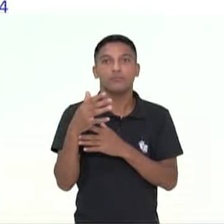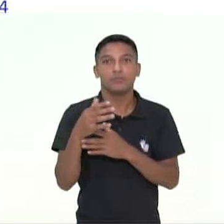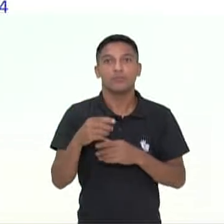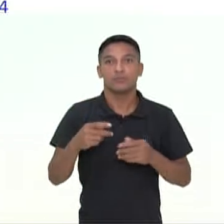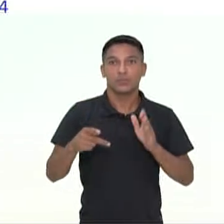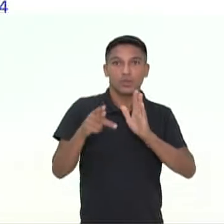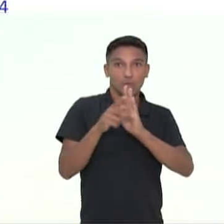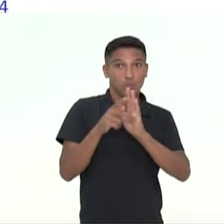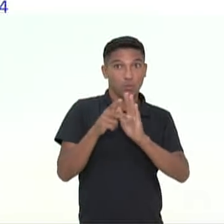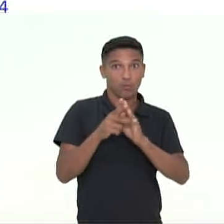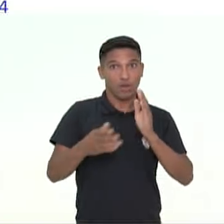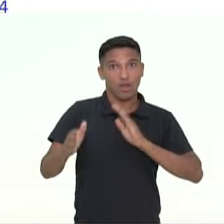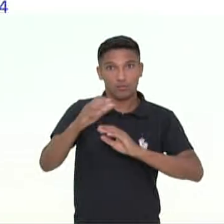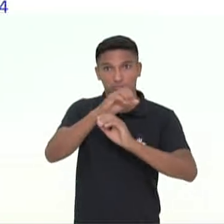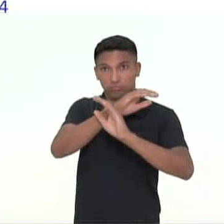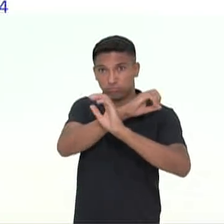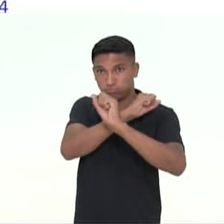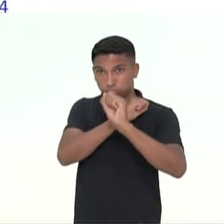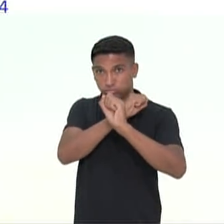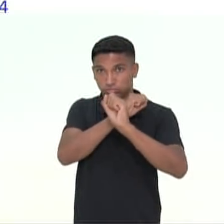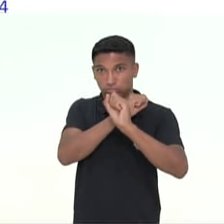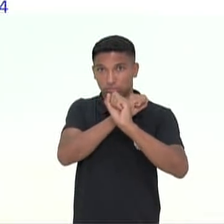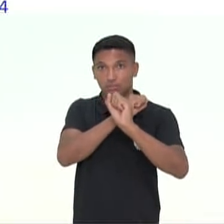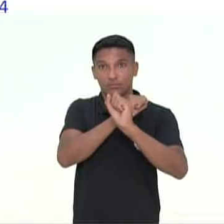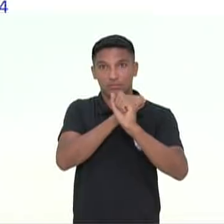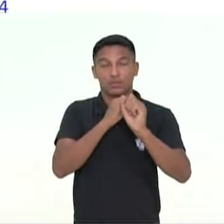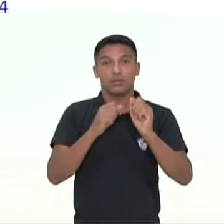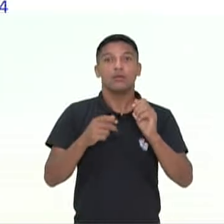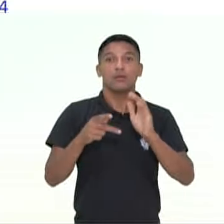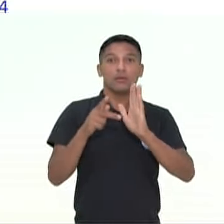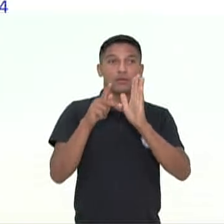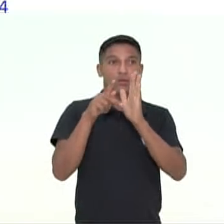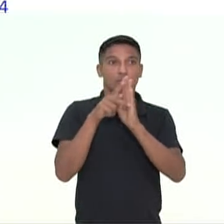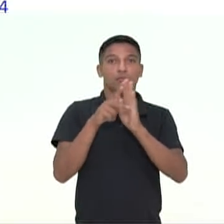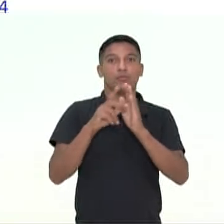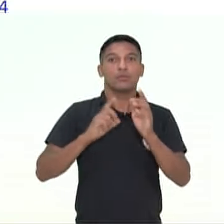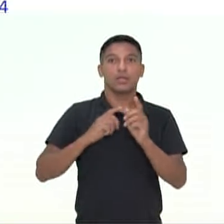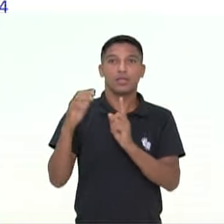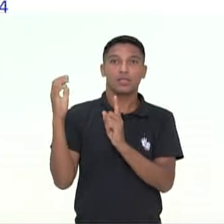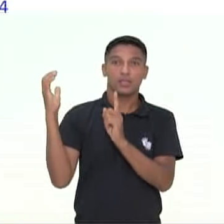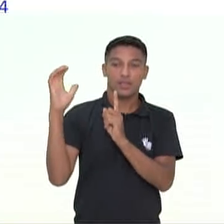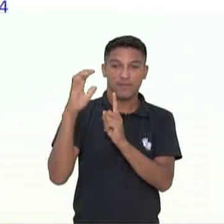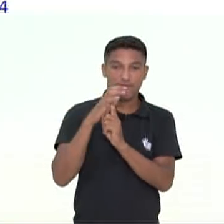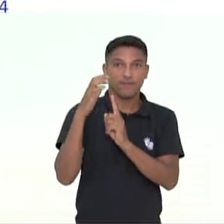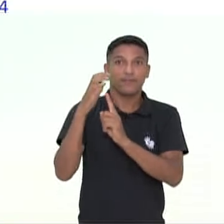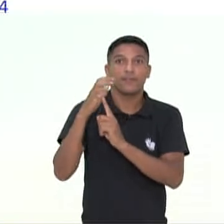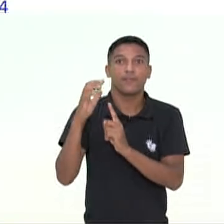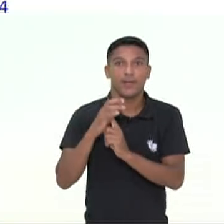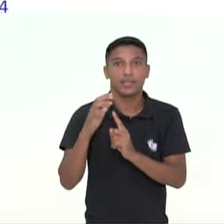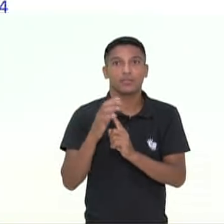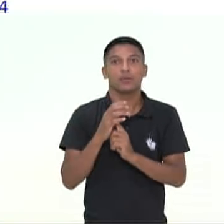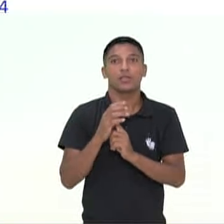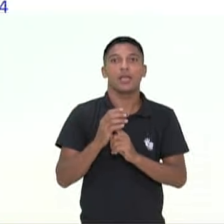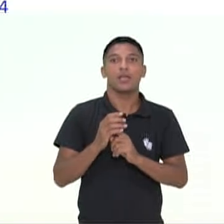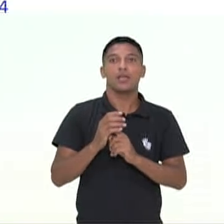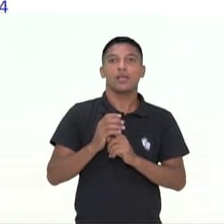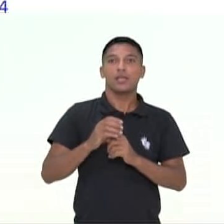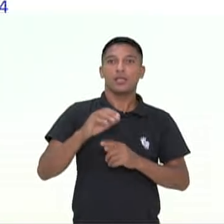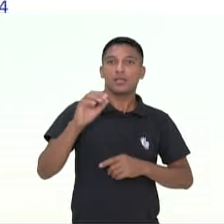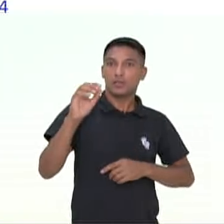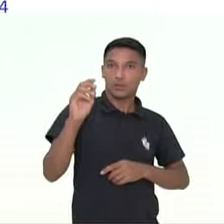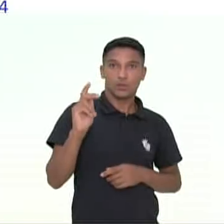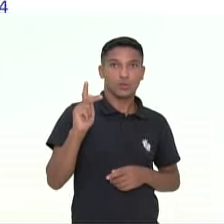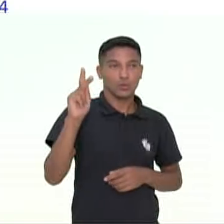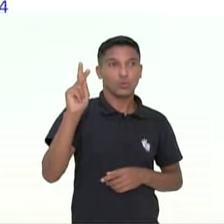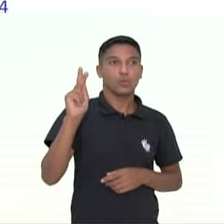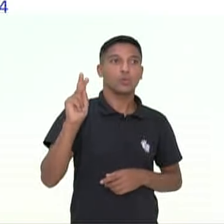no Taekwondo, mas que sofreu influências do Kung Fu da China e do Karatê japonês. Lembra? A gente